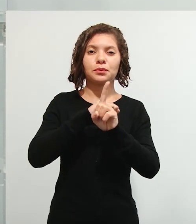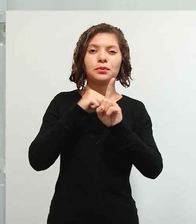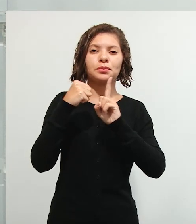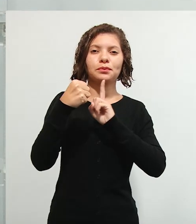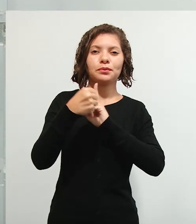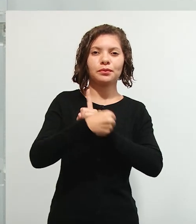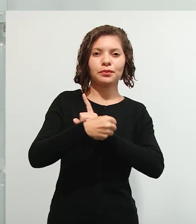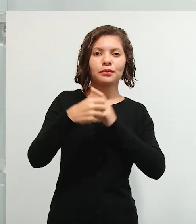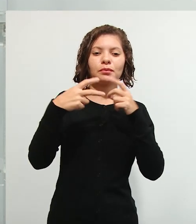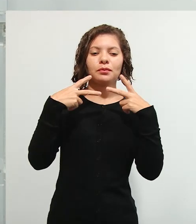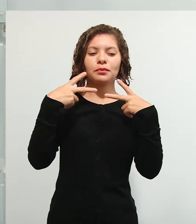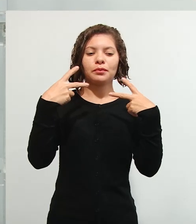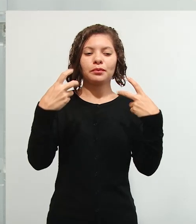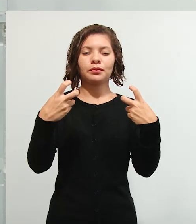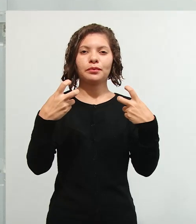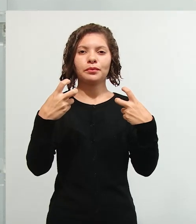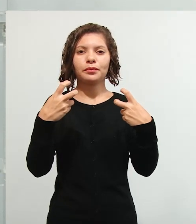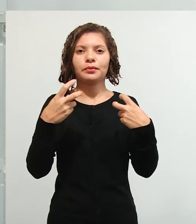sociedade identificada